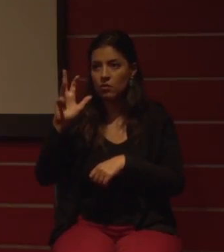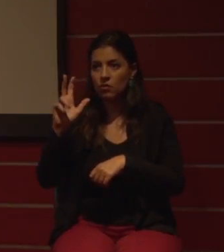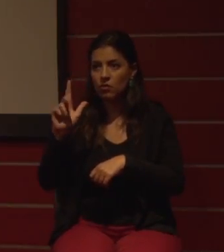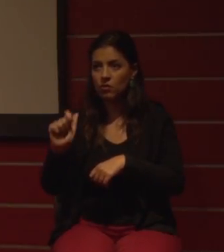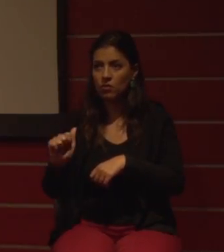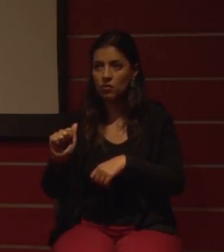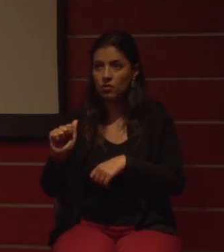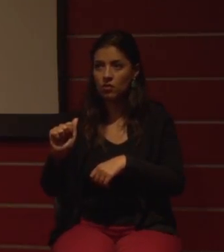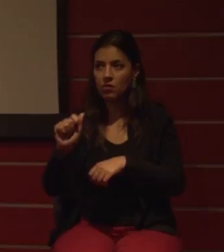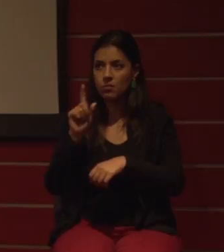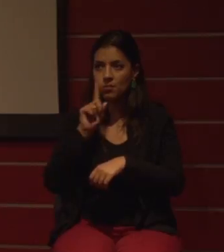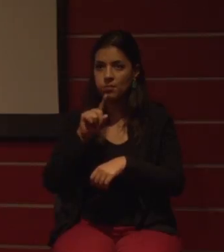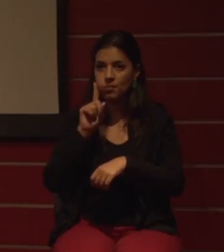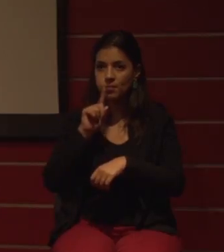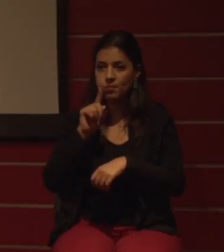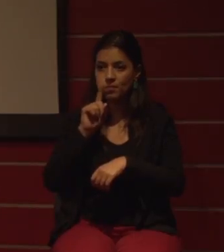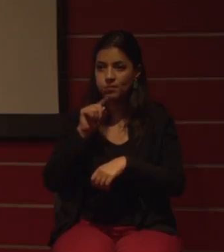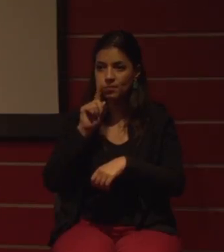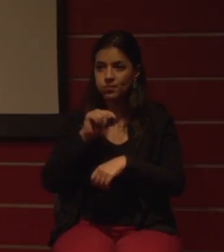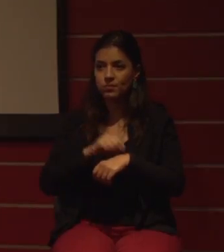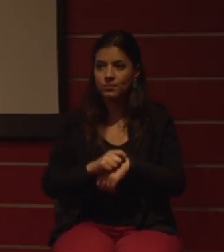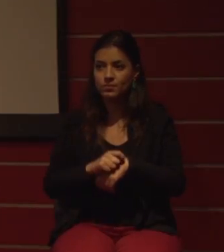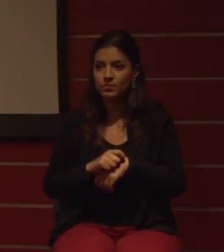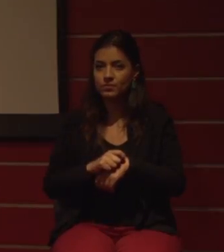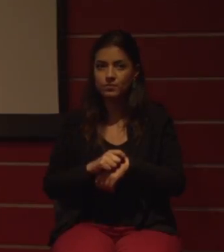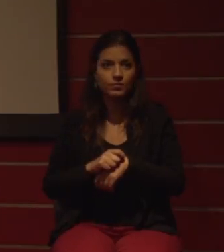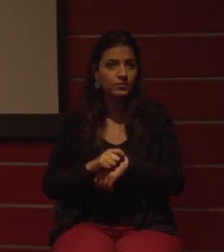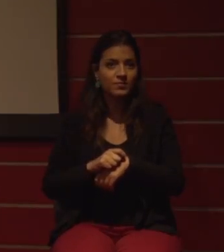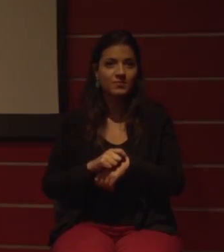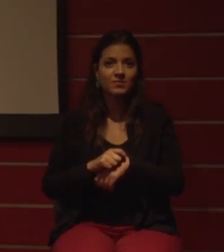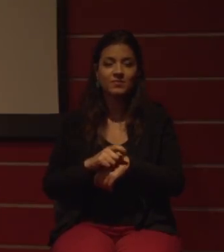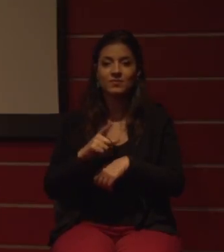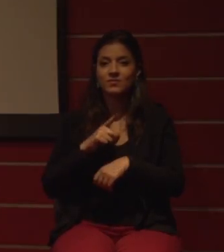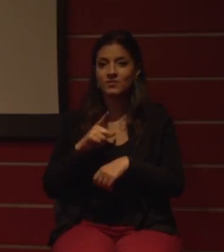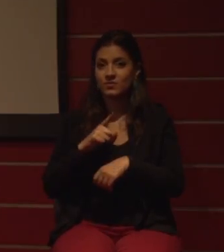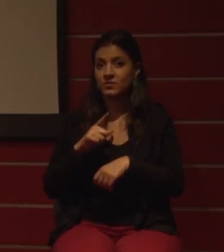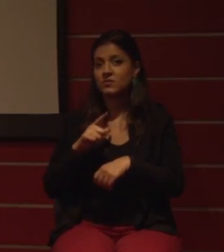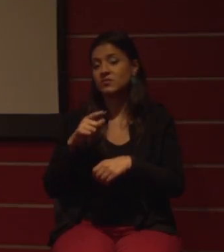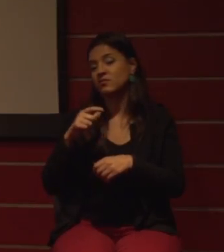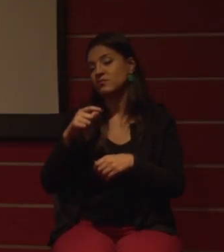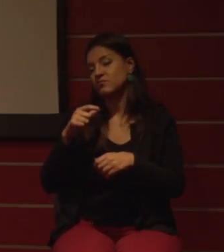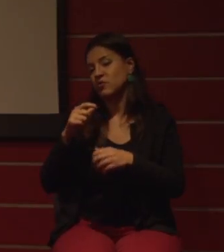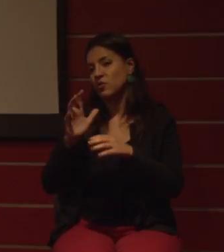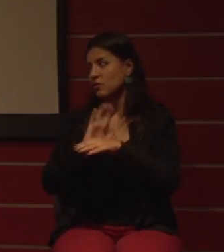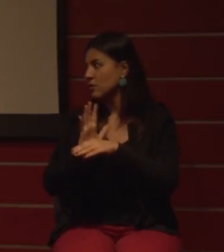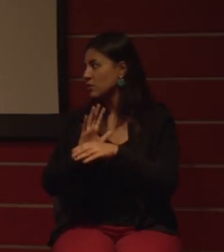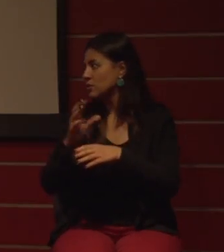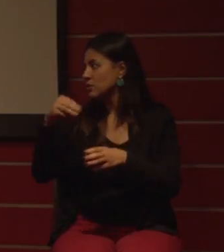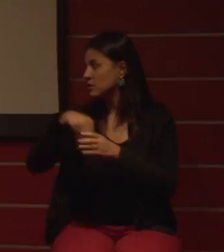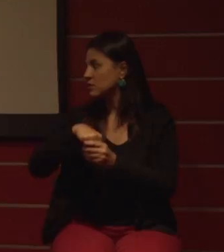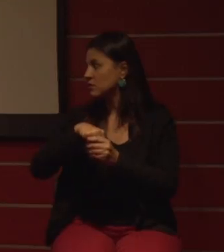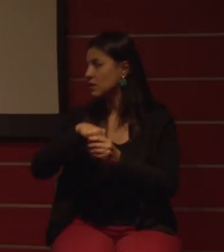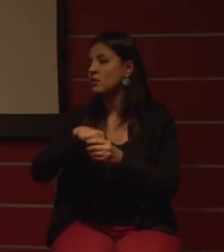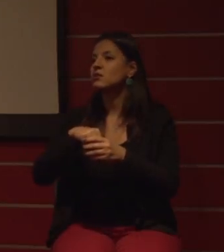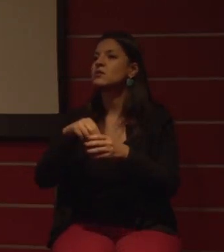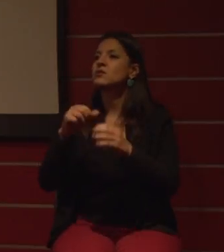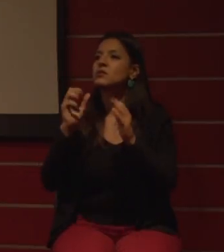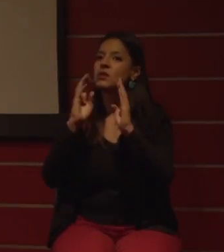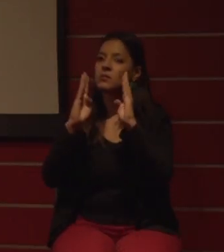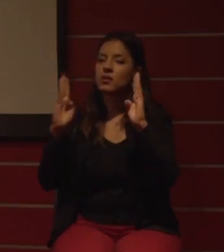foi preservado na biblioteca do congresso e o filme depois ele desapareceu e depois foi